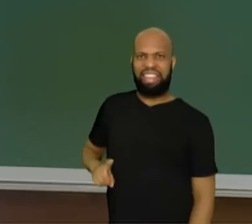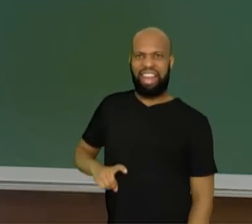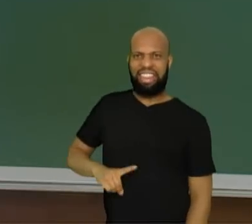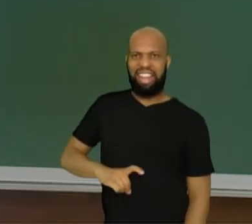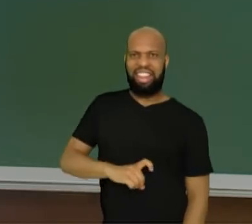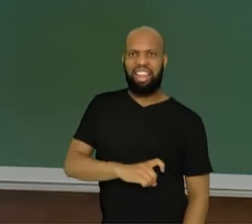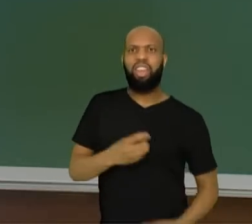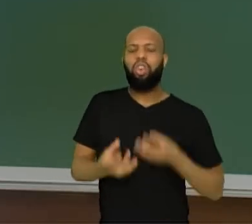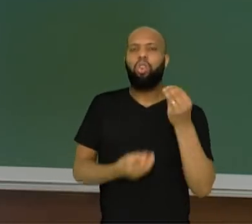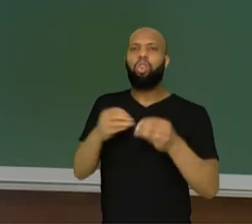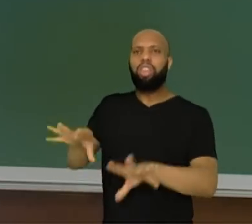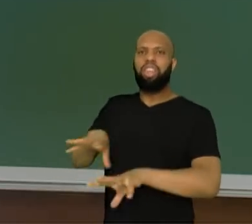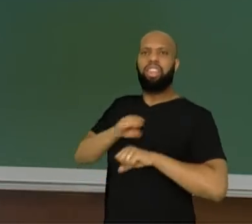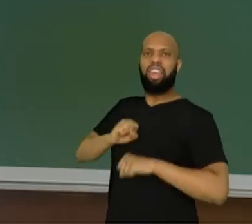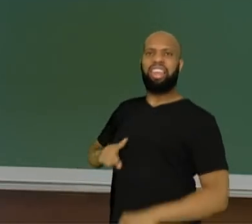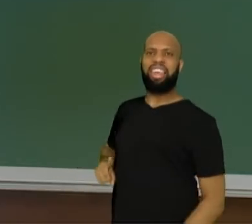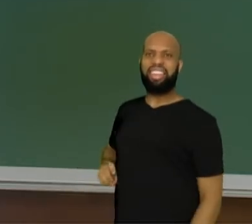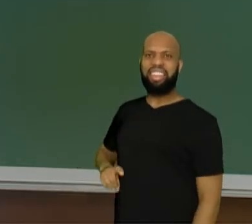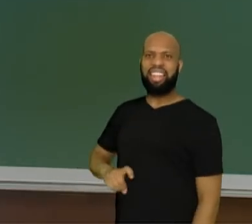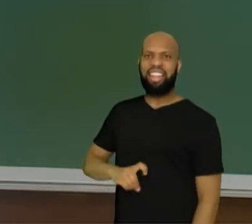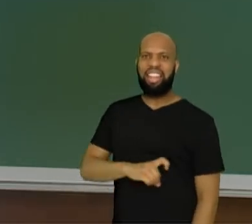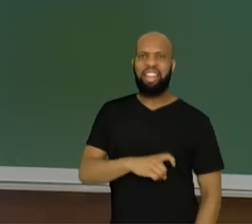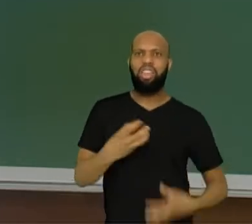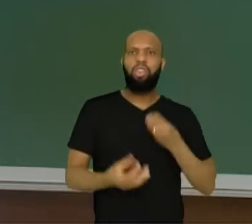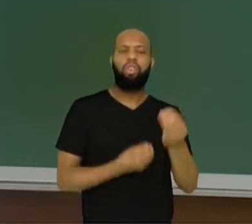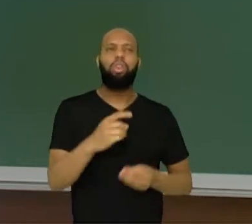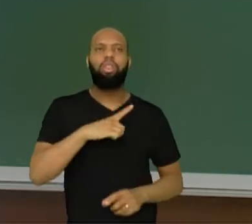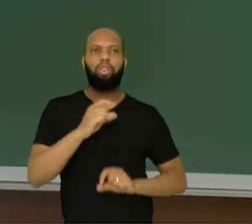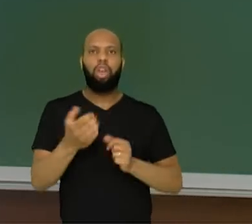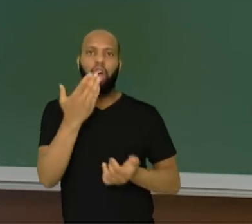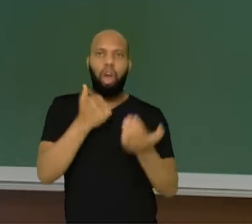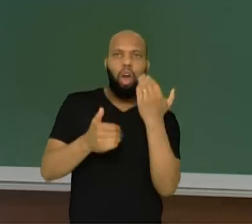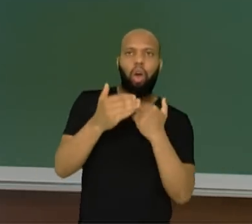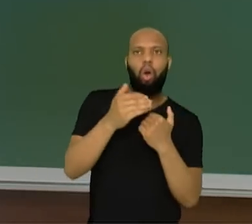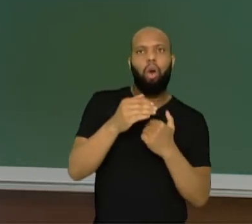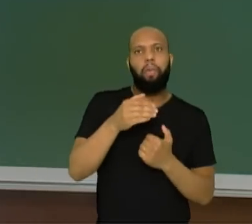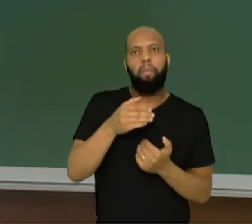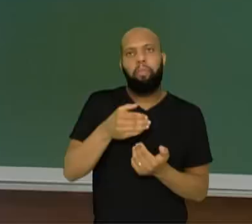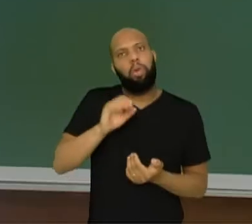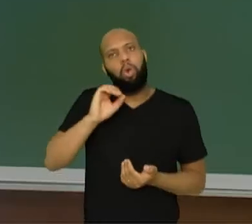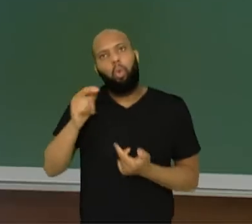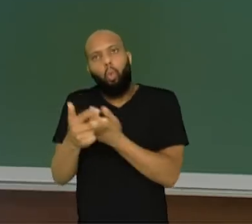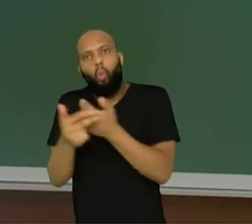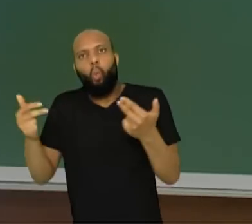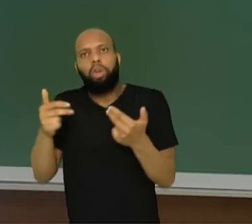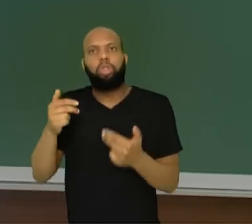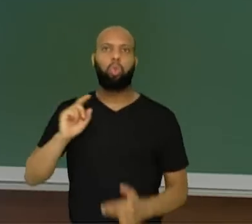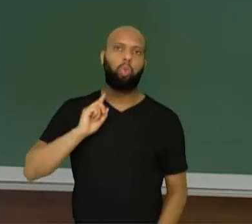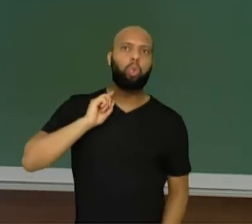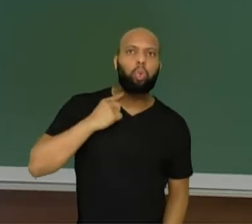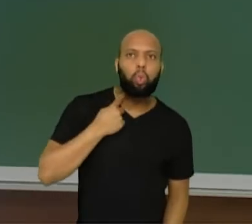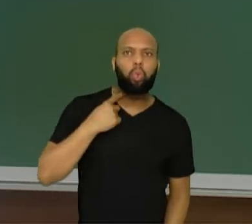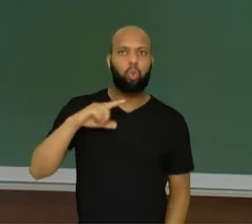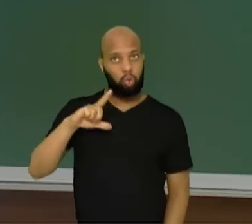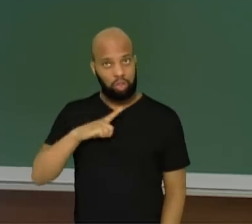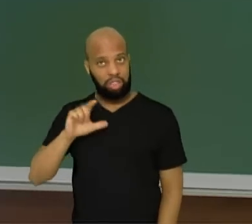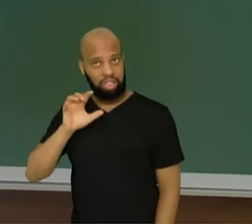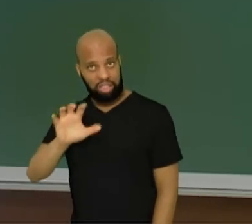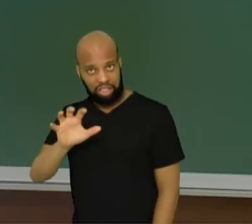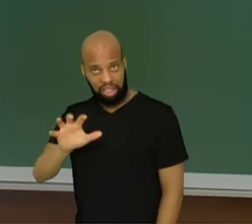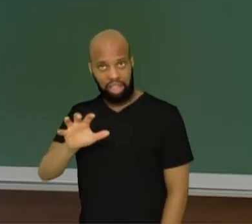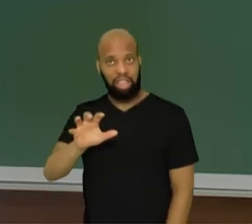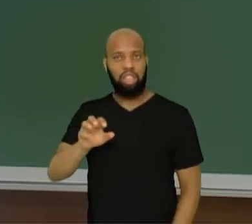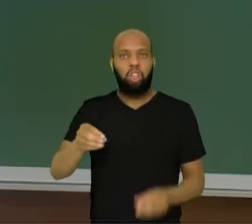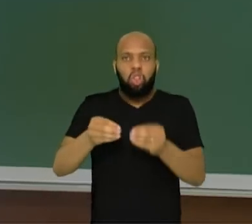que eu pego ascaridíase? Através da ingestão de água ou alimentos contaminados